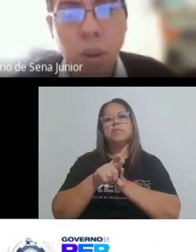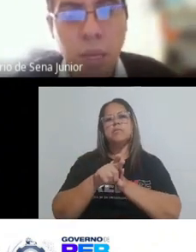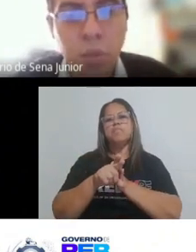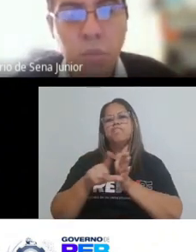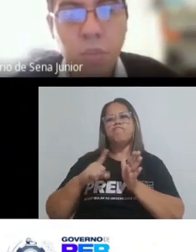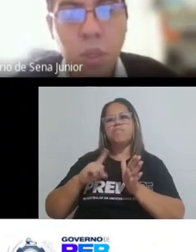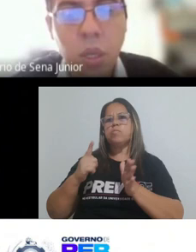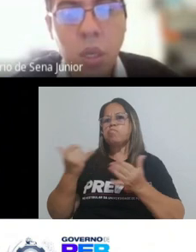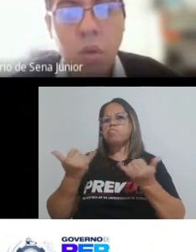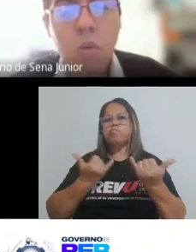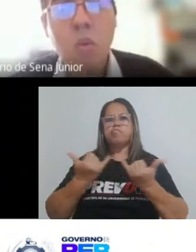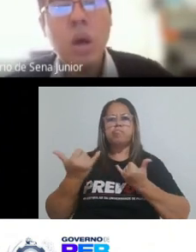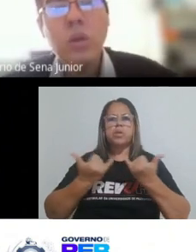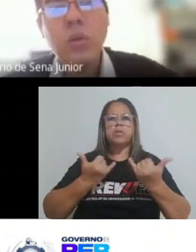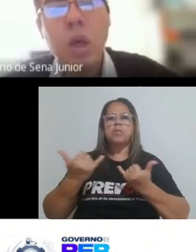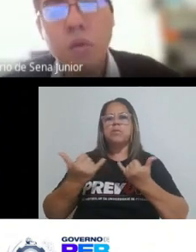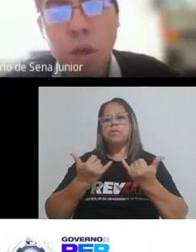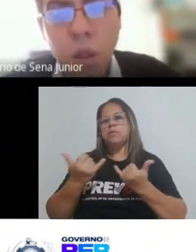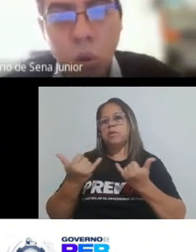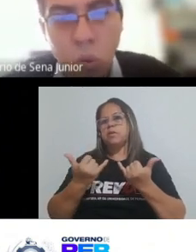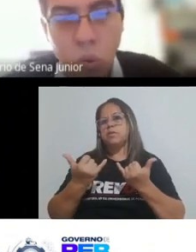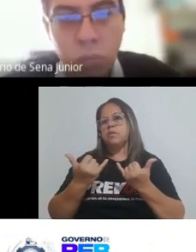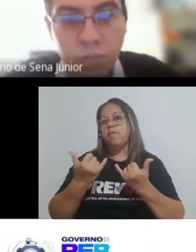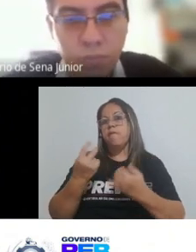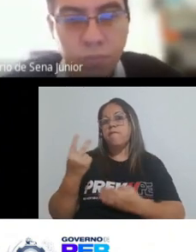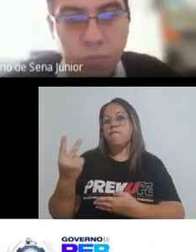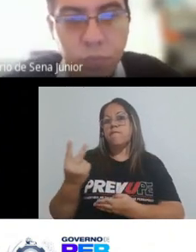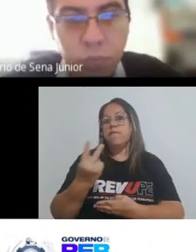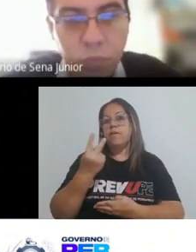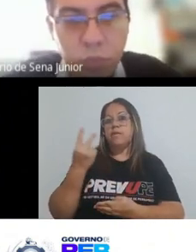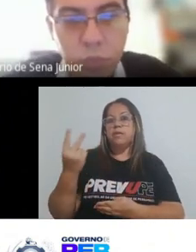informado quanto é o valor